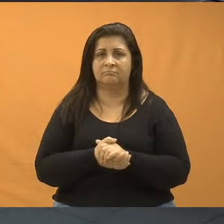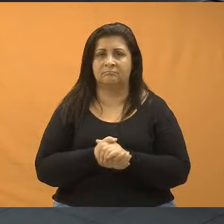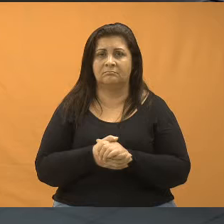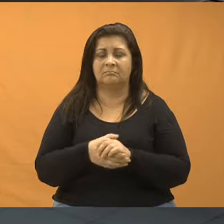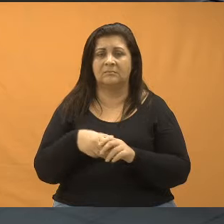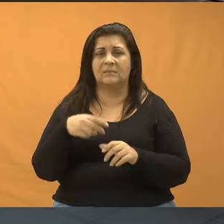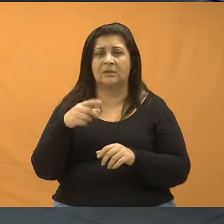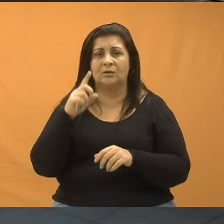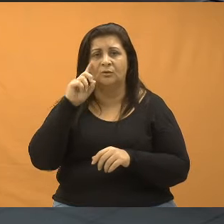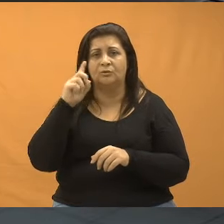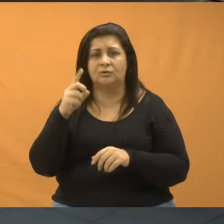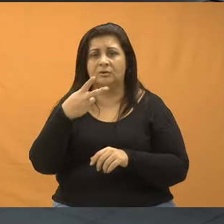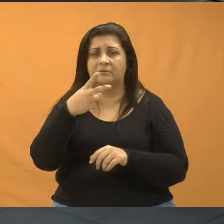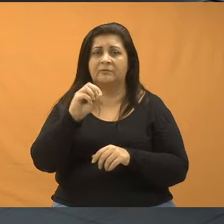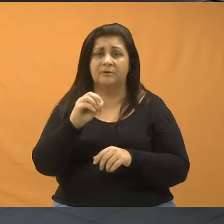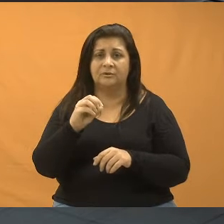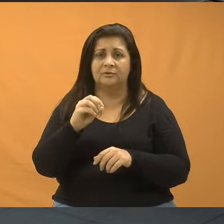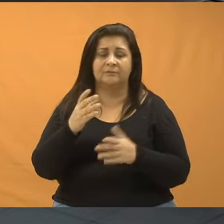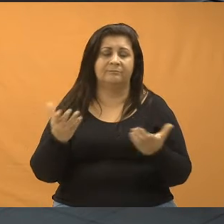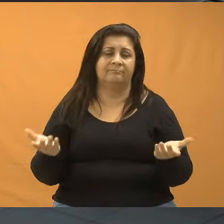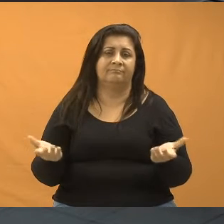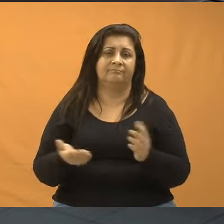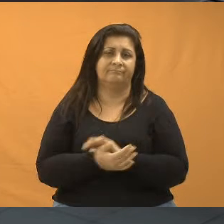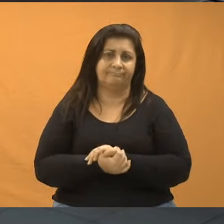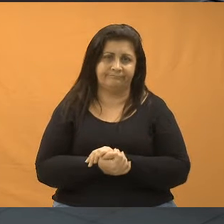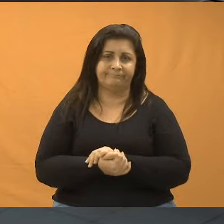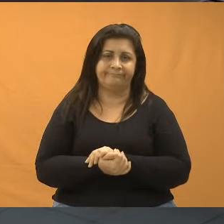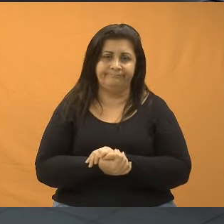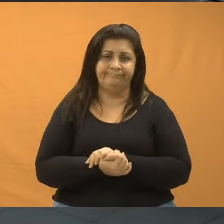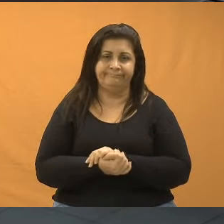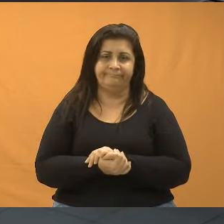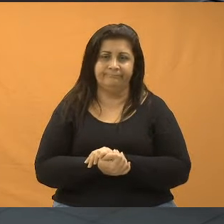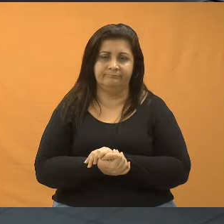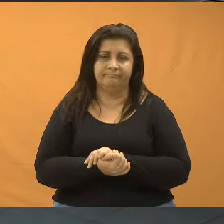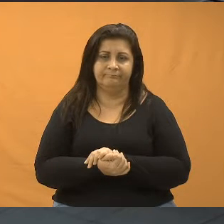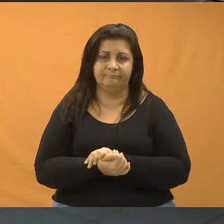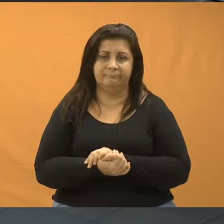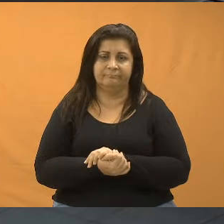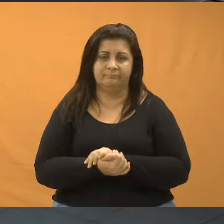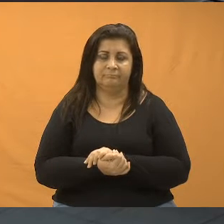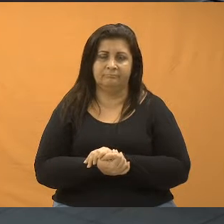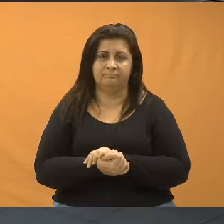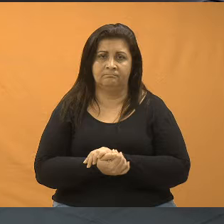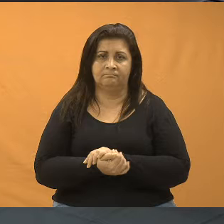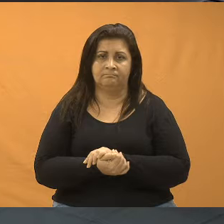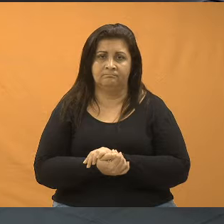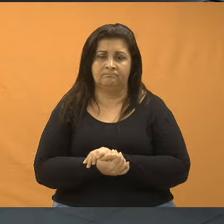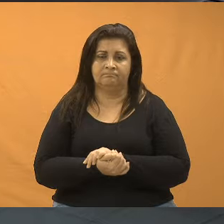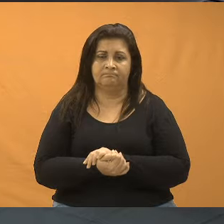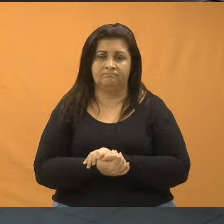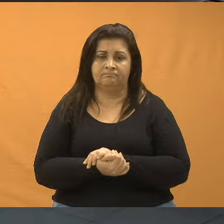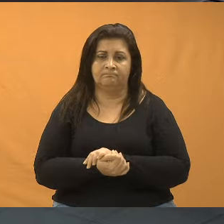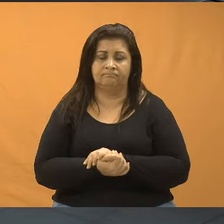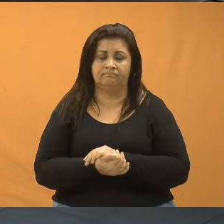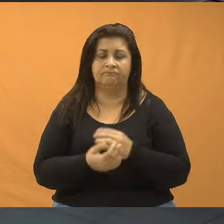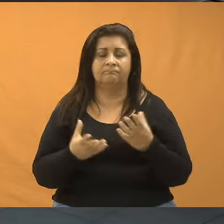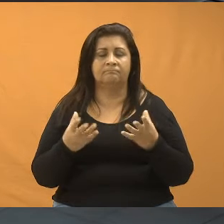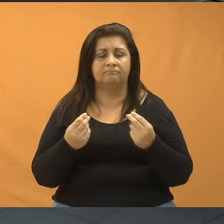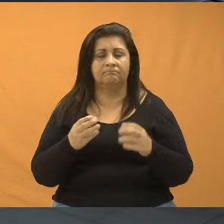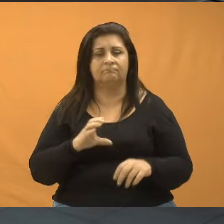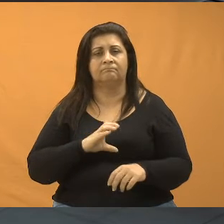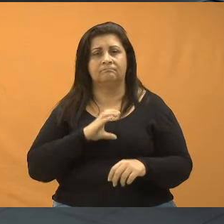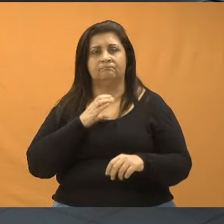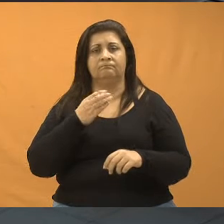dia 20, quando vem o outro pagamento. Então, assim, realmente é muita